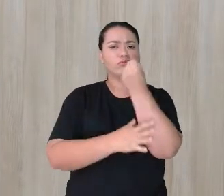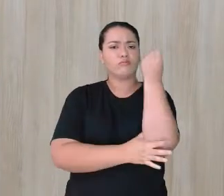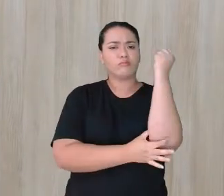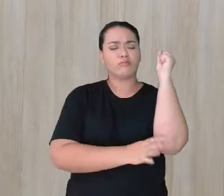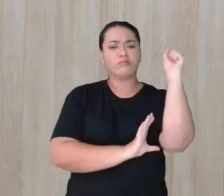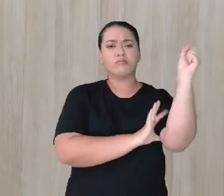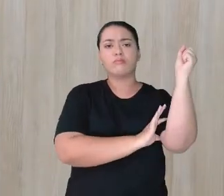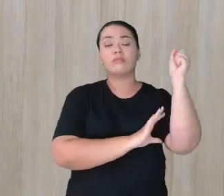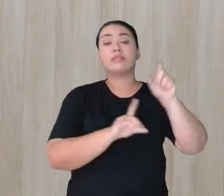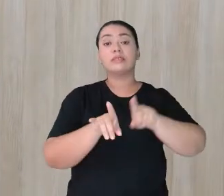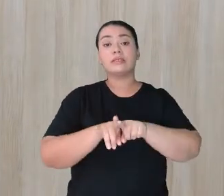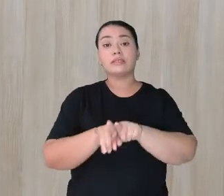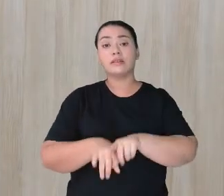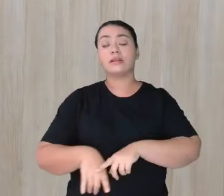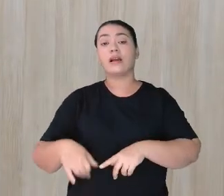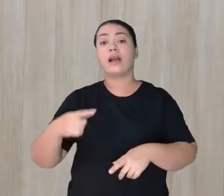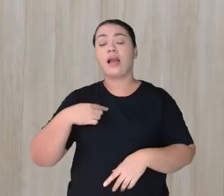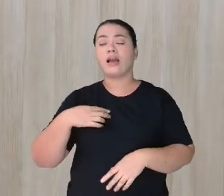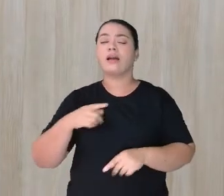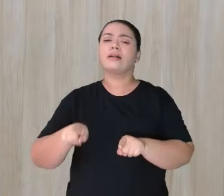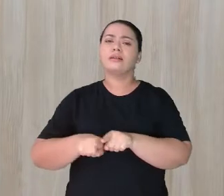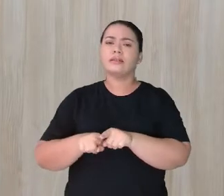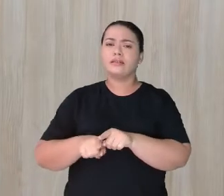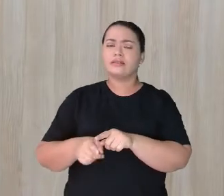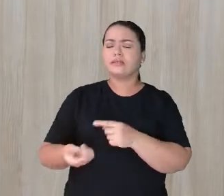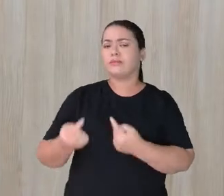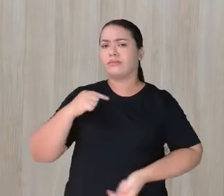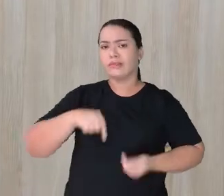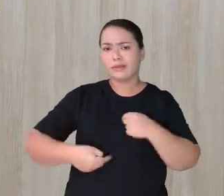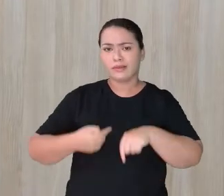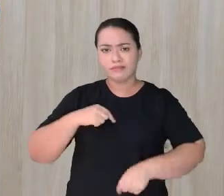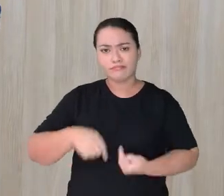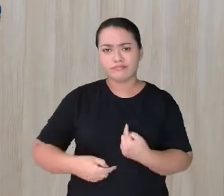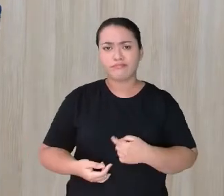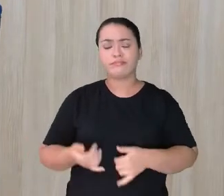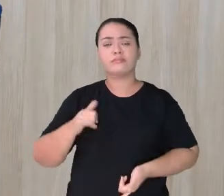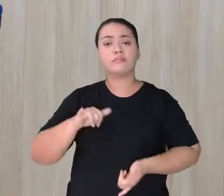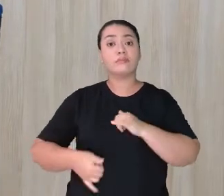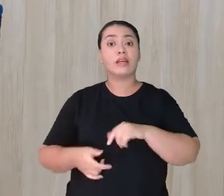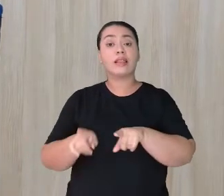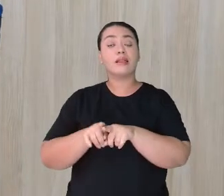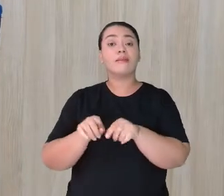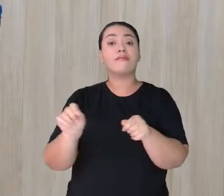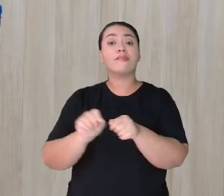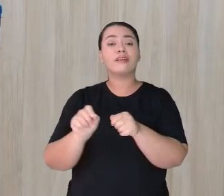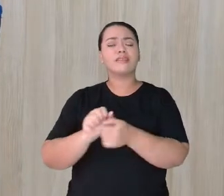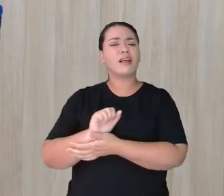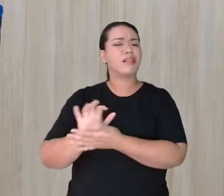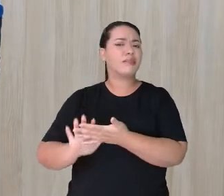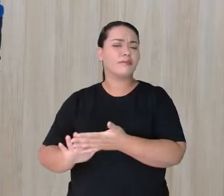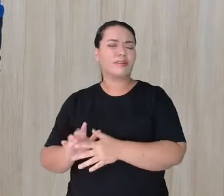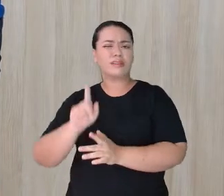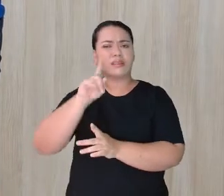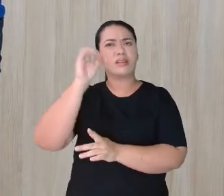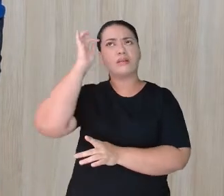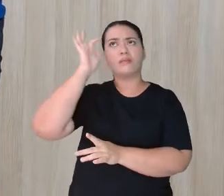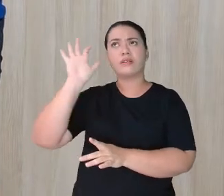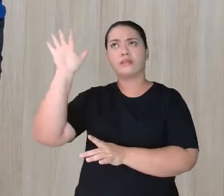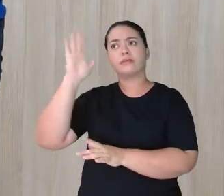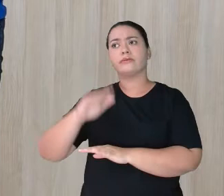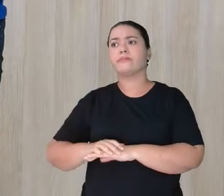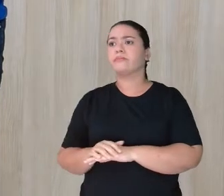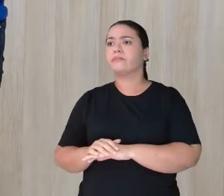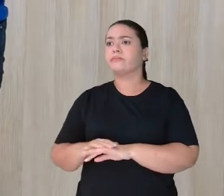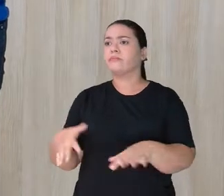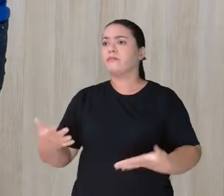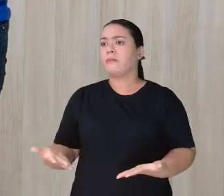Nós podemos realizar o nosso metabolismo, nós podemos realizar também as nossas atividades. Imagine quando nós estamos